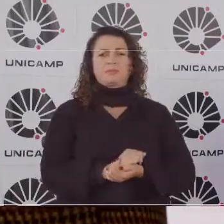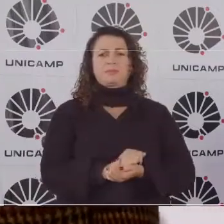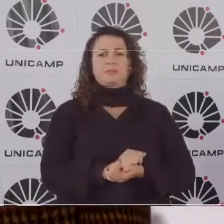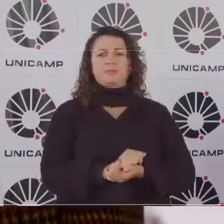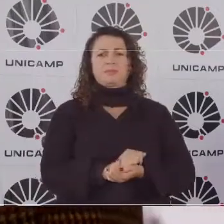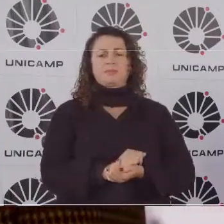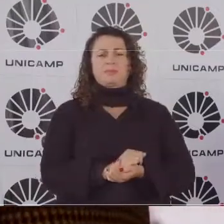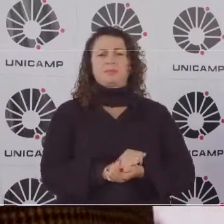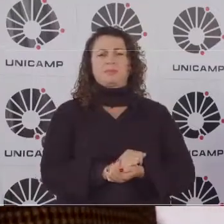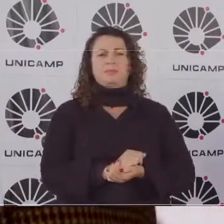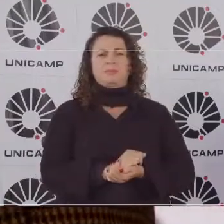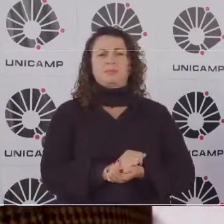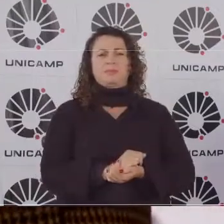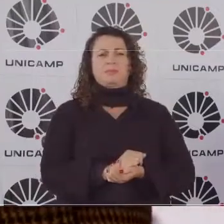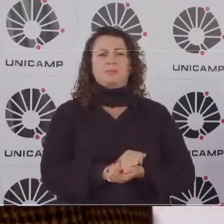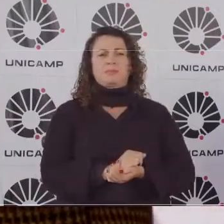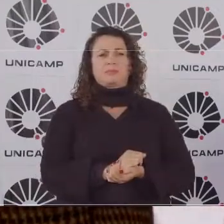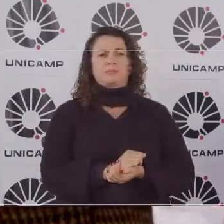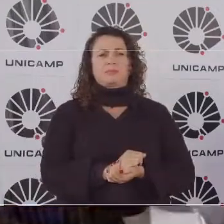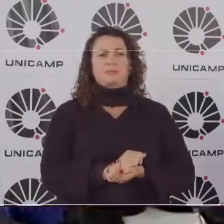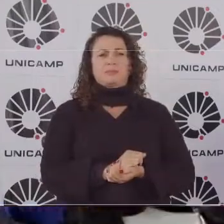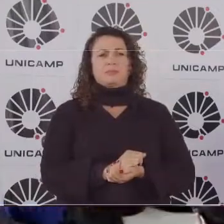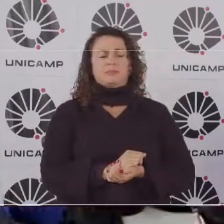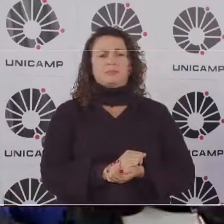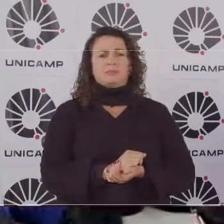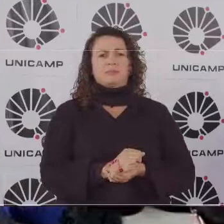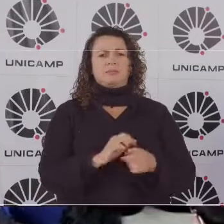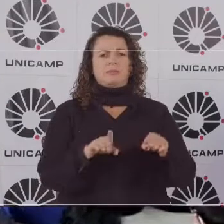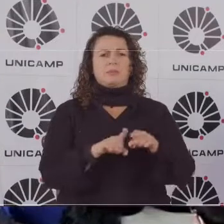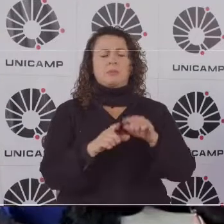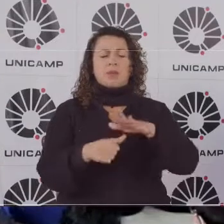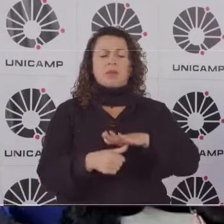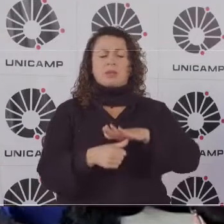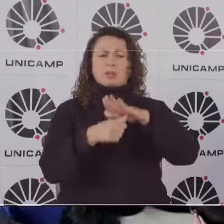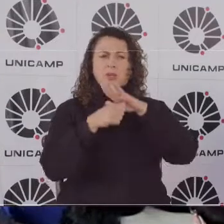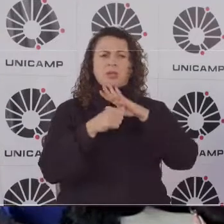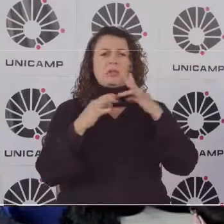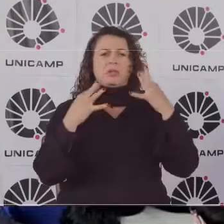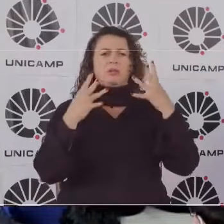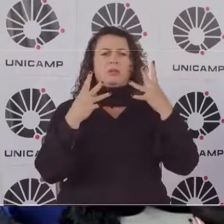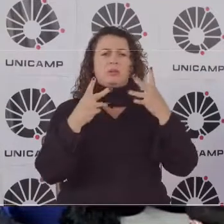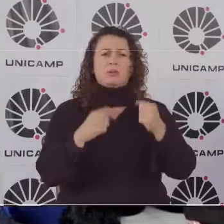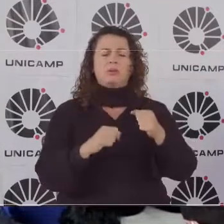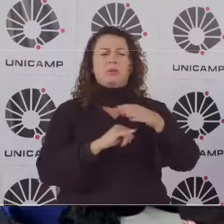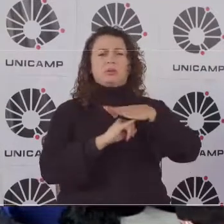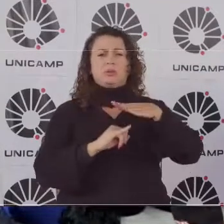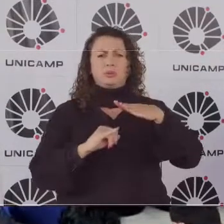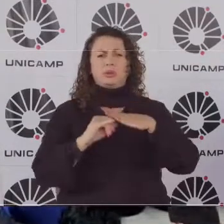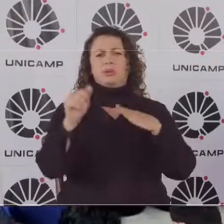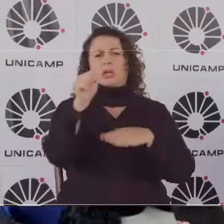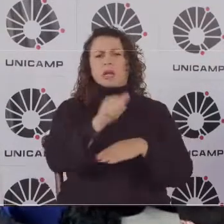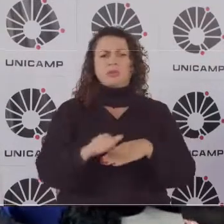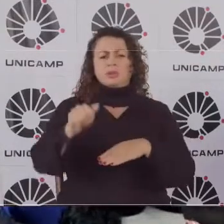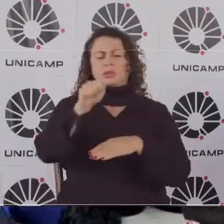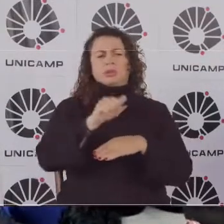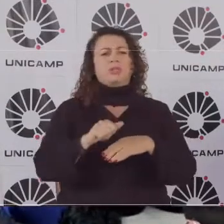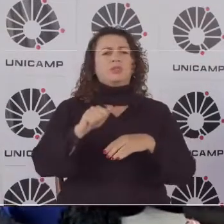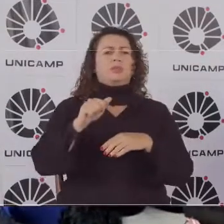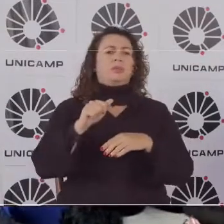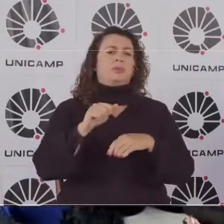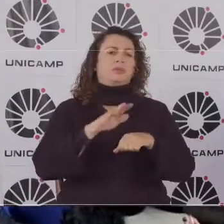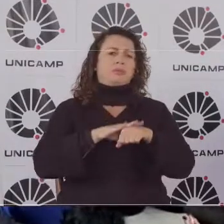a iniciativa da Reitoria das entidades das associações